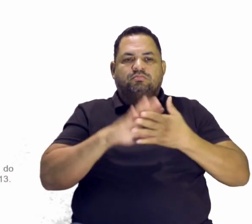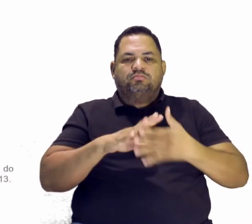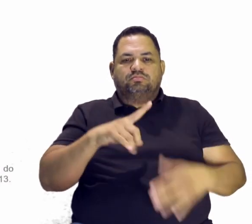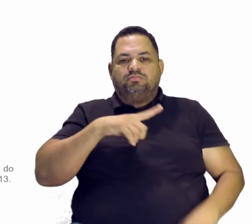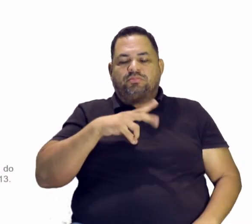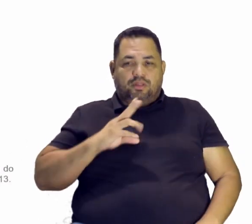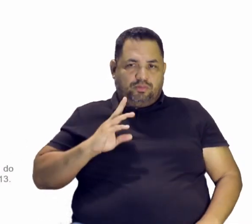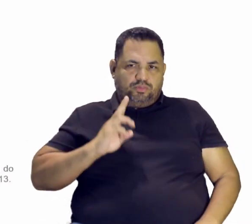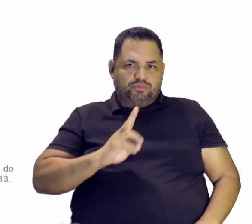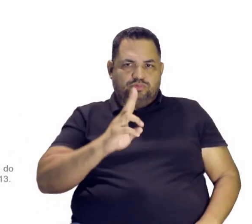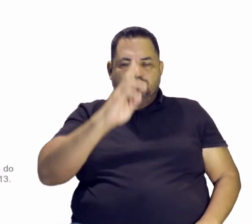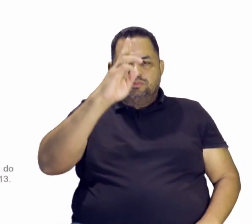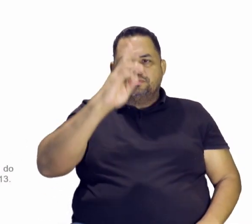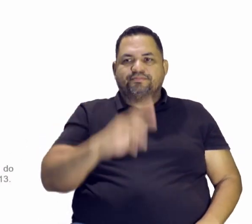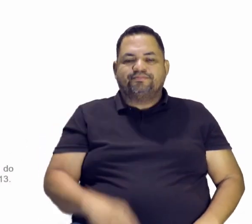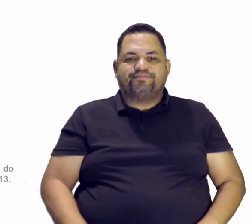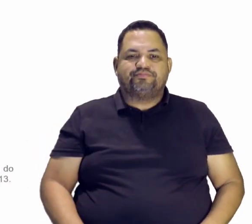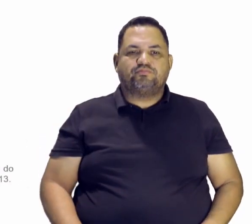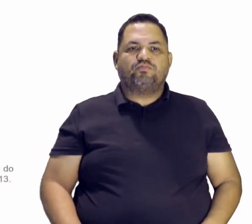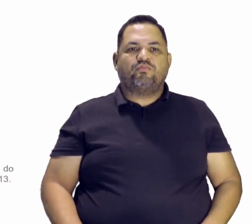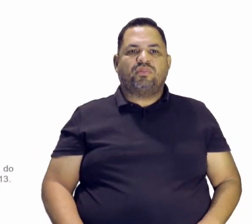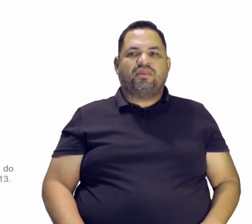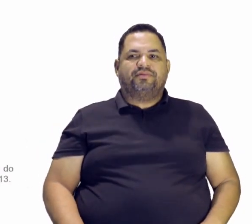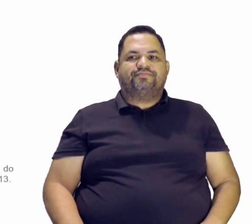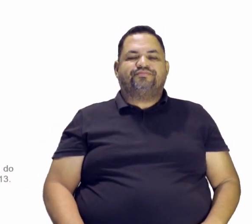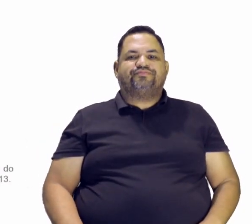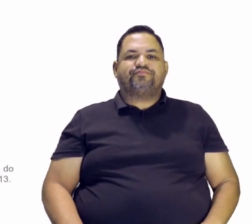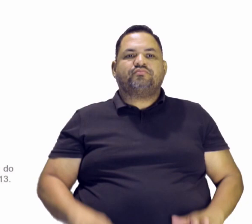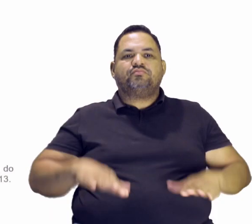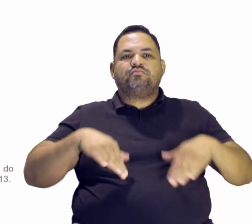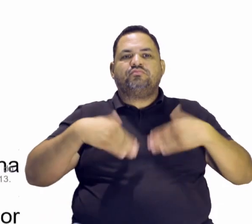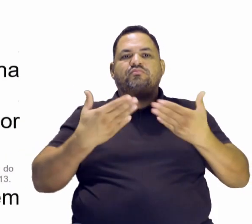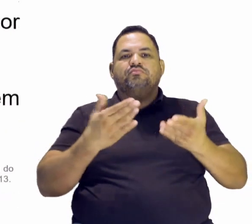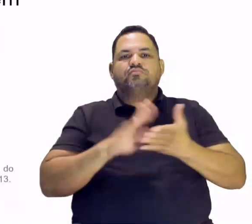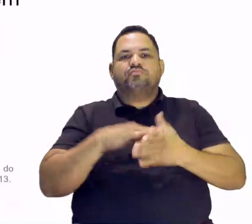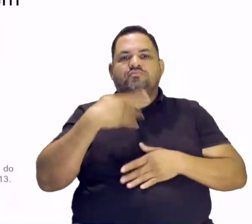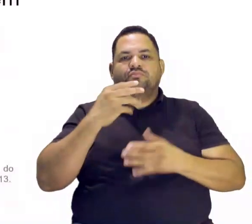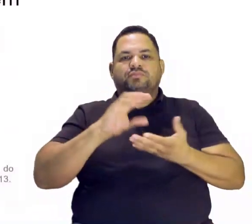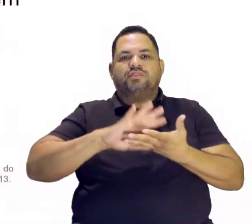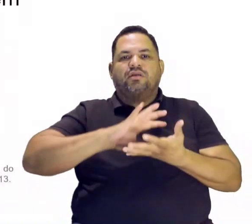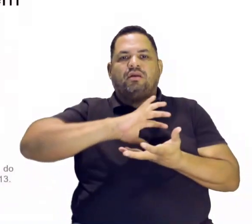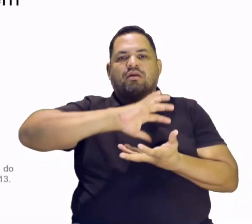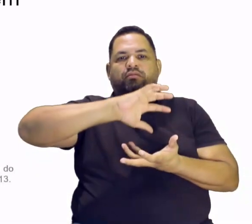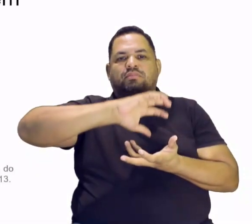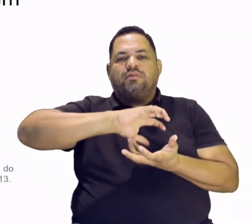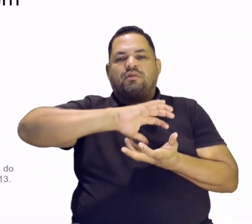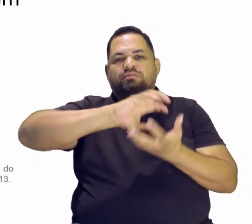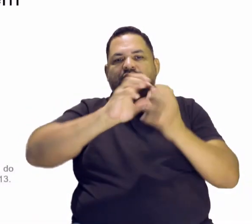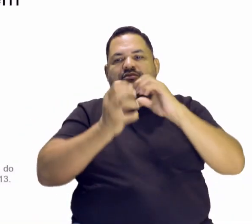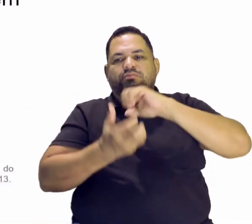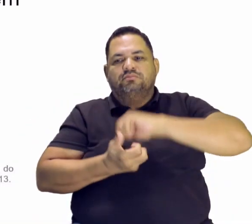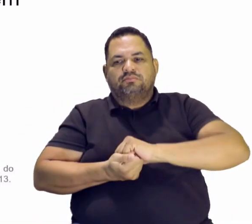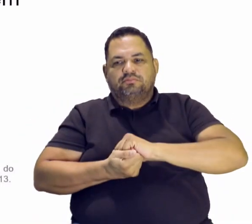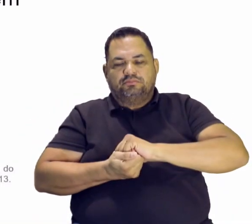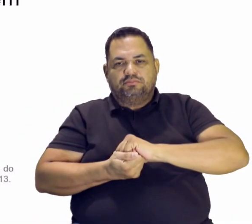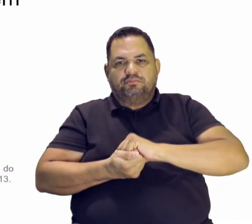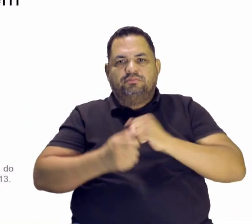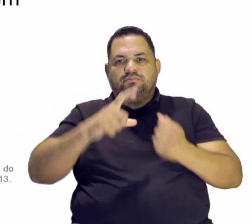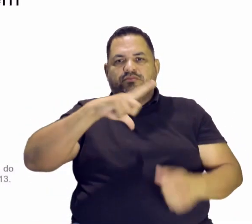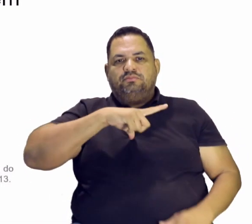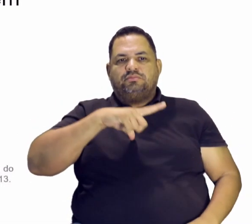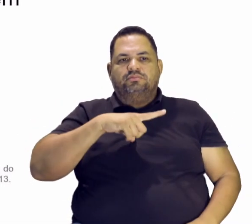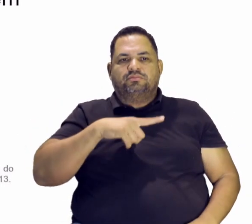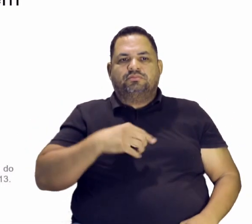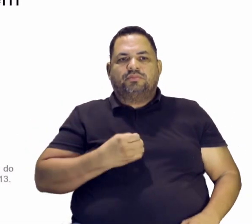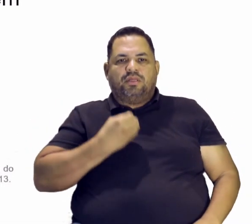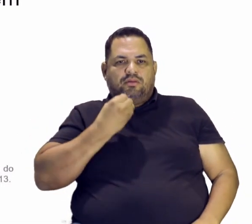tempo. Quando a gente fala da capacidade metabólica dessas fibras do tipo 1, nós temos aí uma eficiência